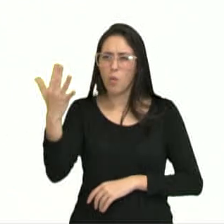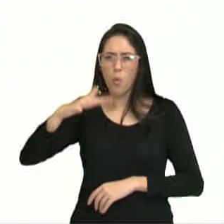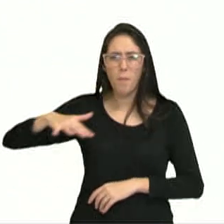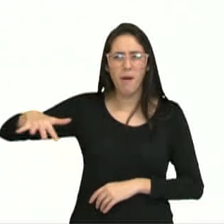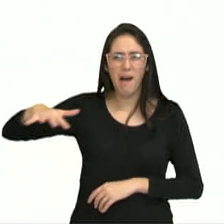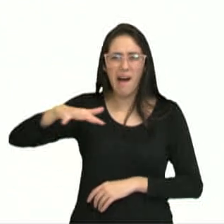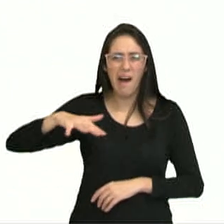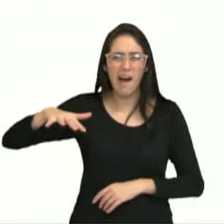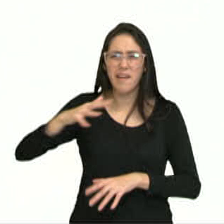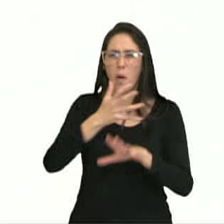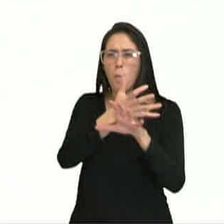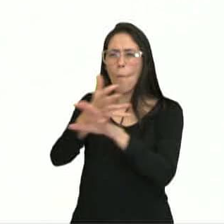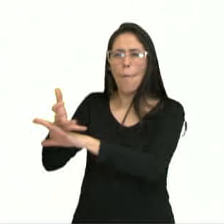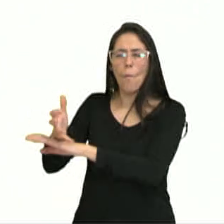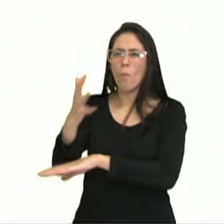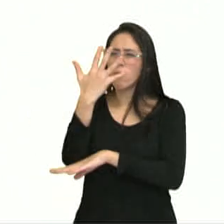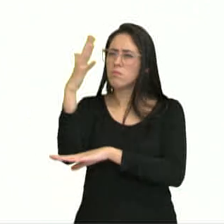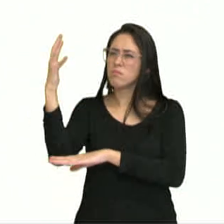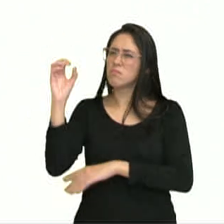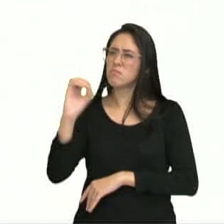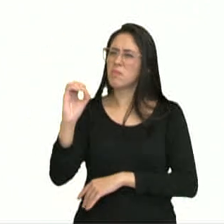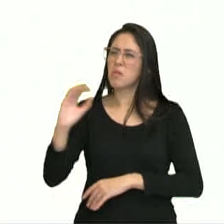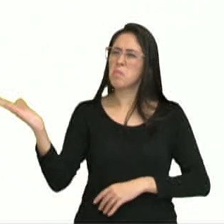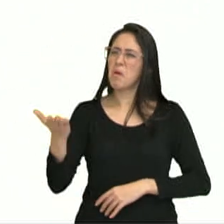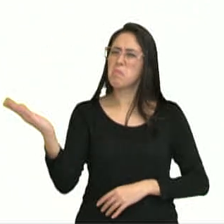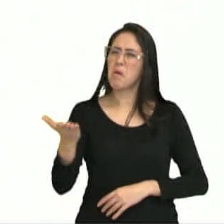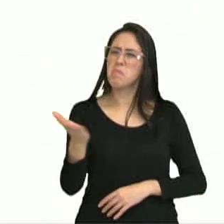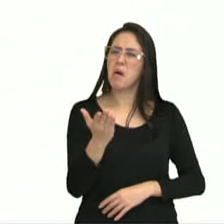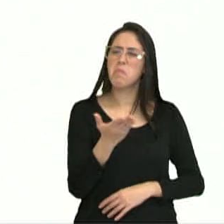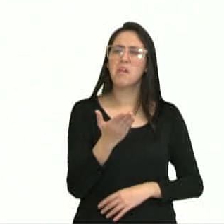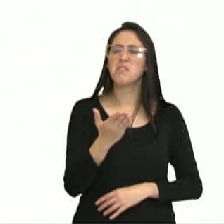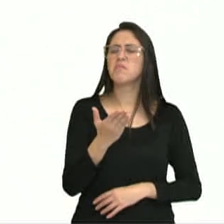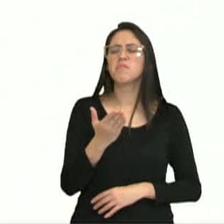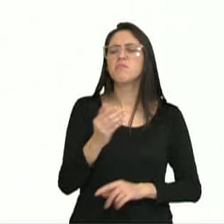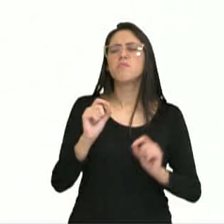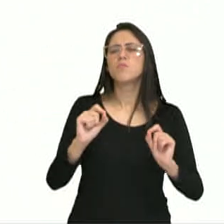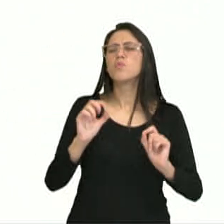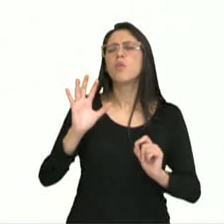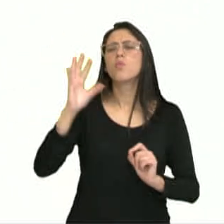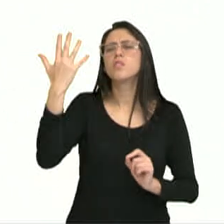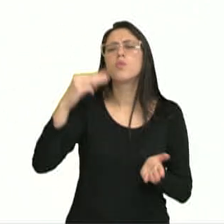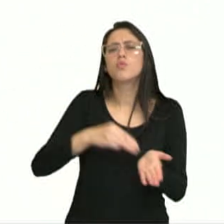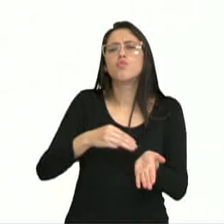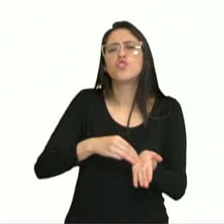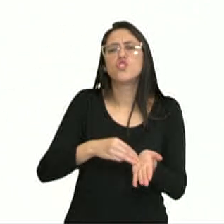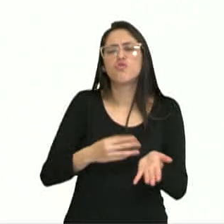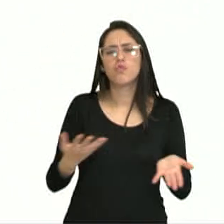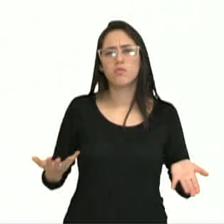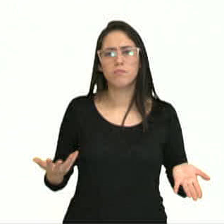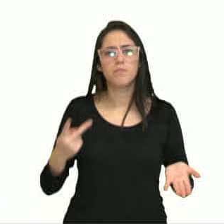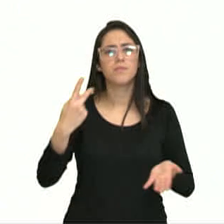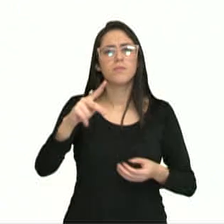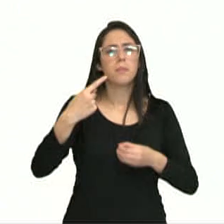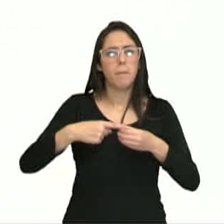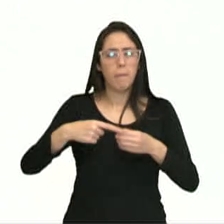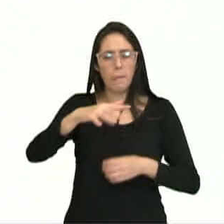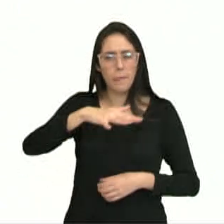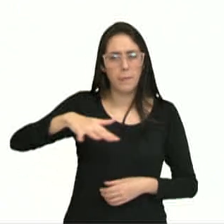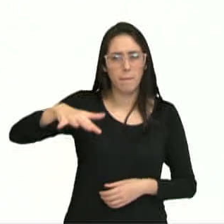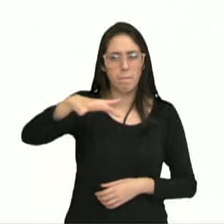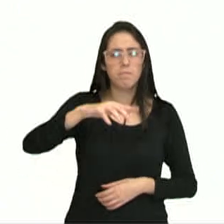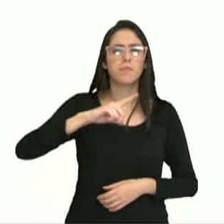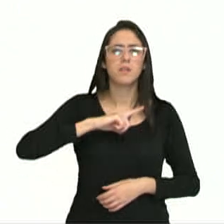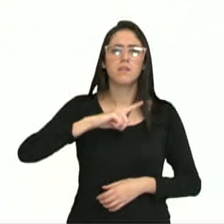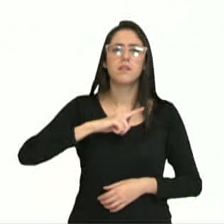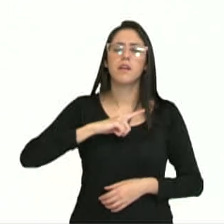afetadas pelo desmatamento e quais as suas possíveis causas. Então, relacionado à sua cidade, retiraram